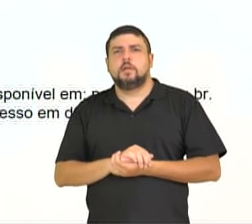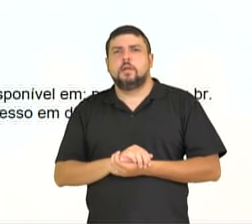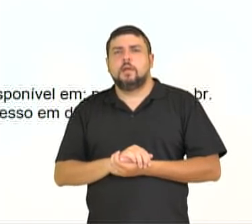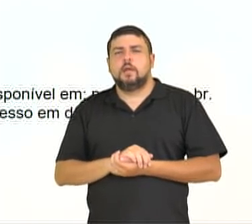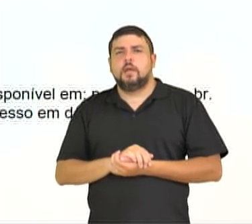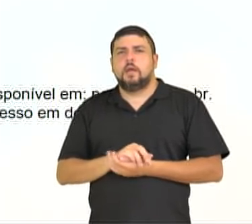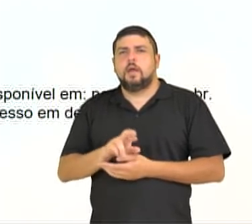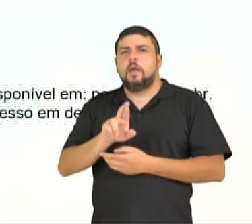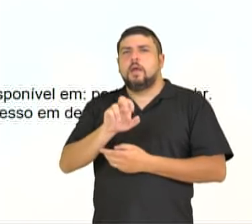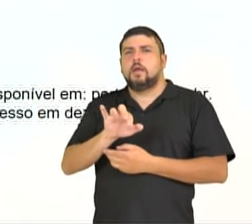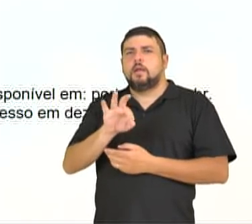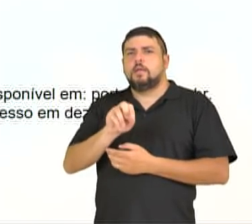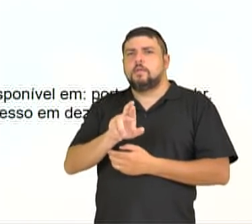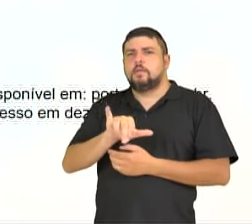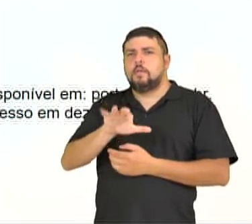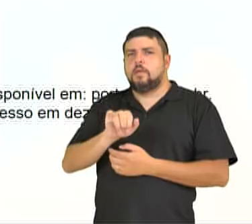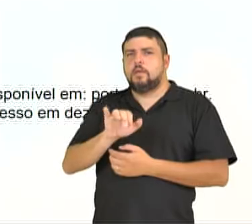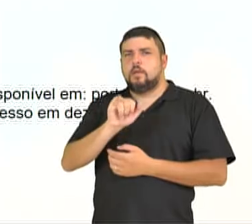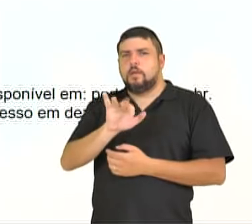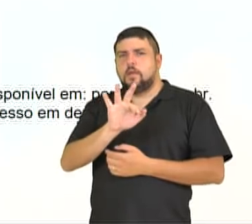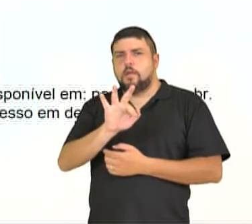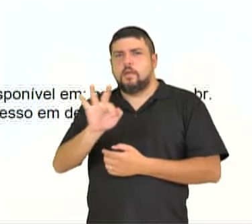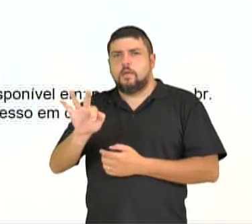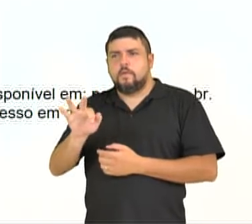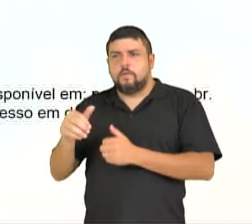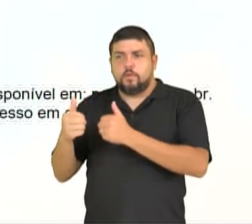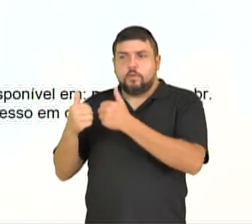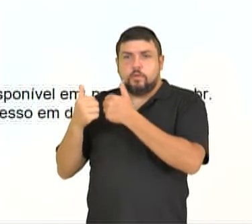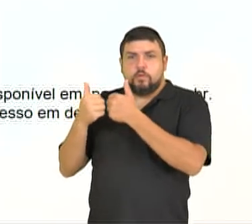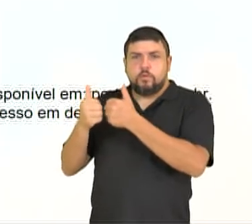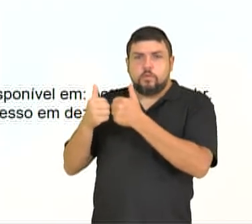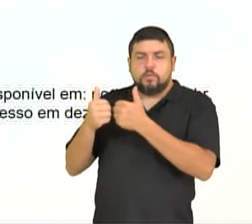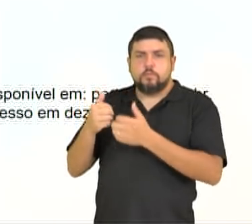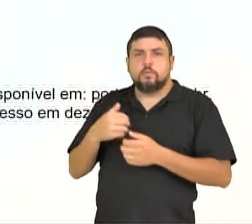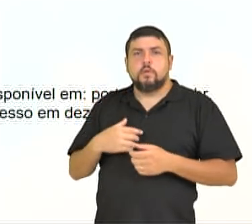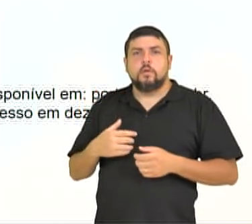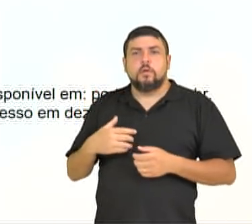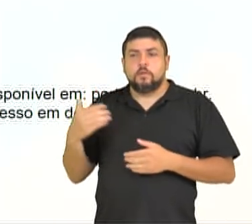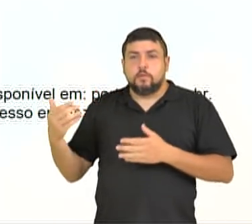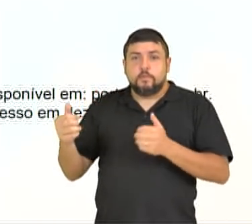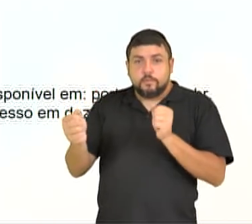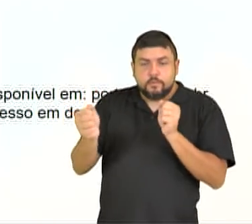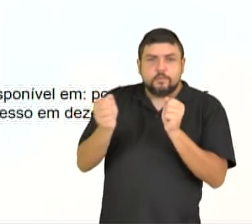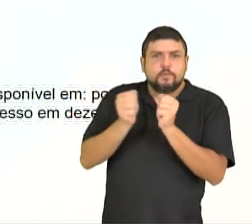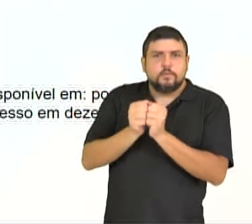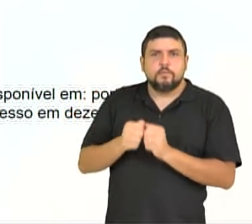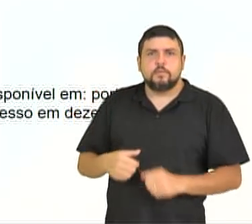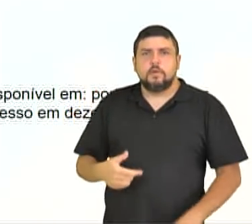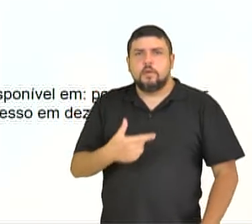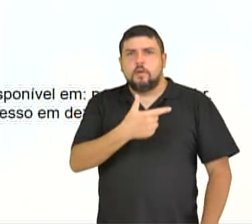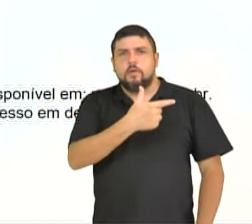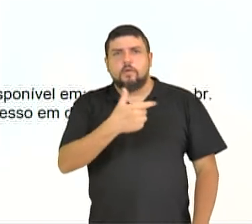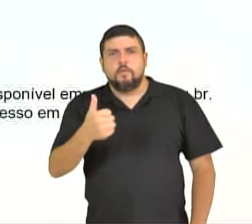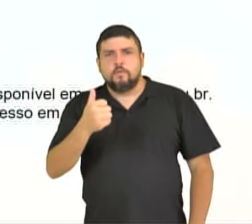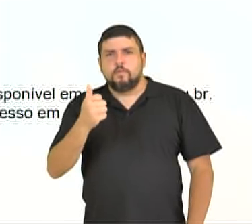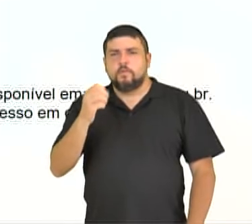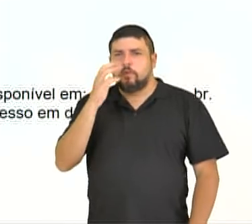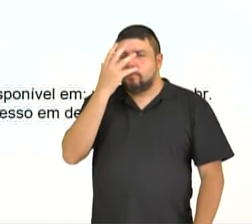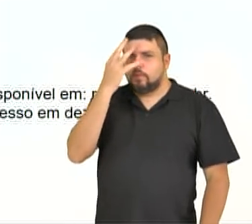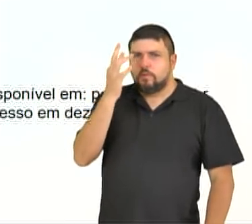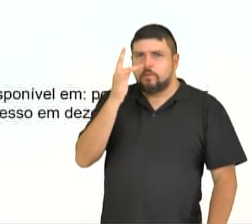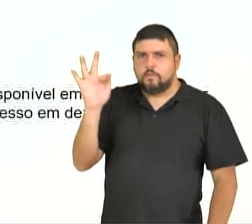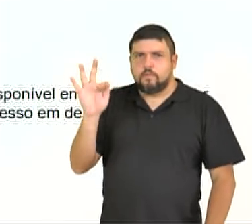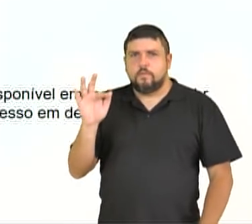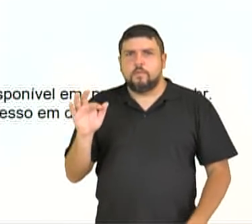do Hemocentro. Junte-se a nós. Local, reitoria do IFF, 21 de fevereiro, das 8 às